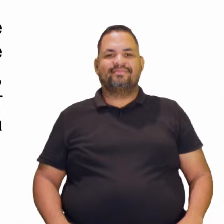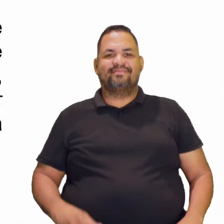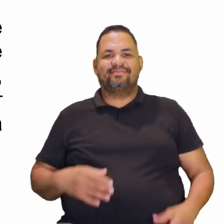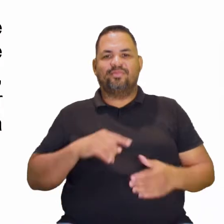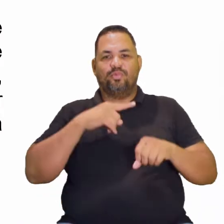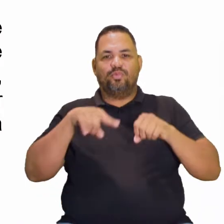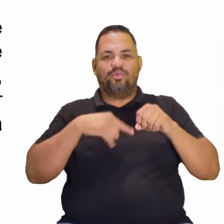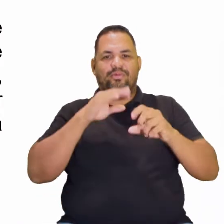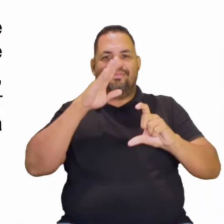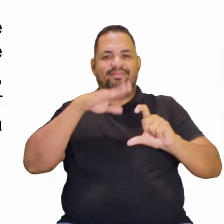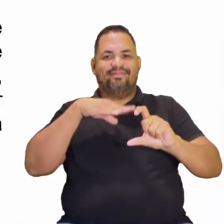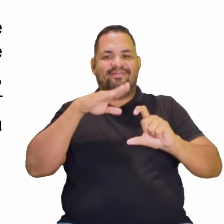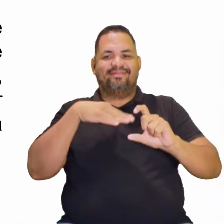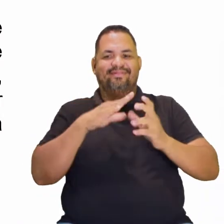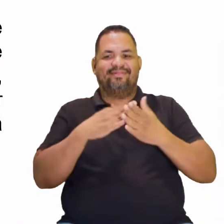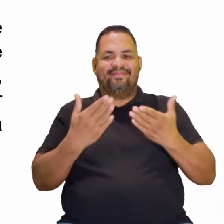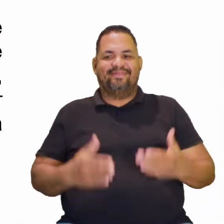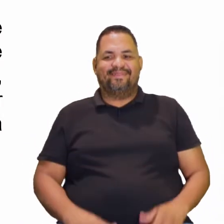diz o seguinte,